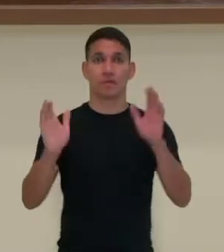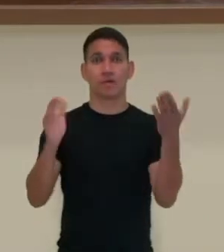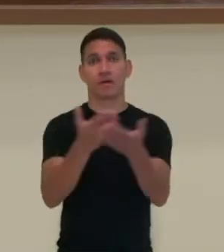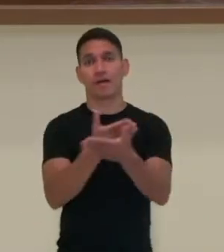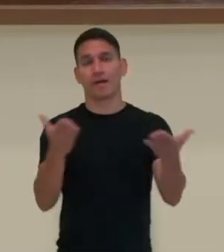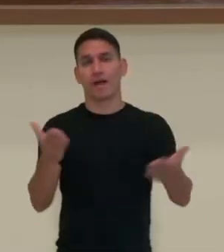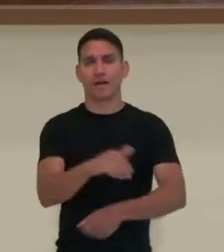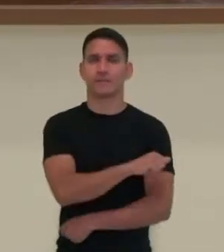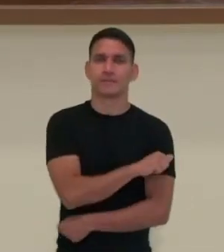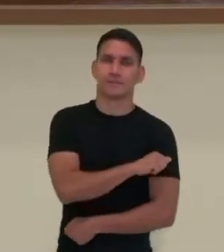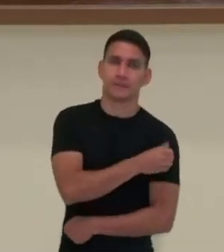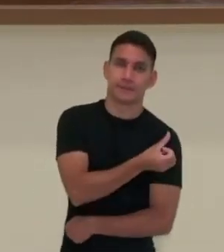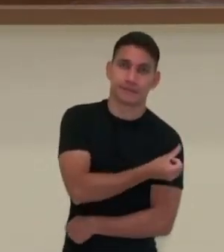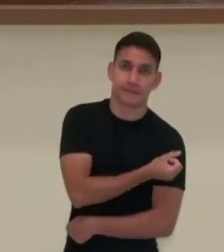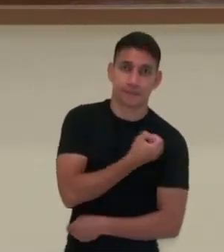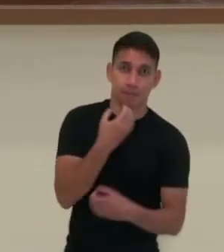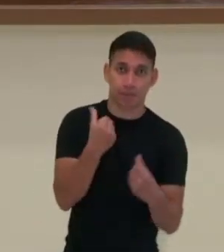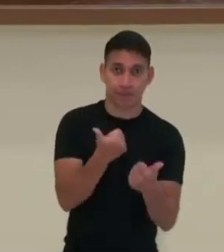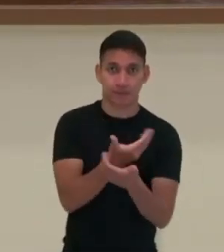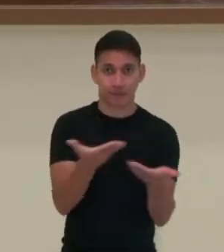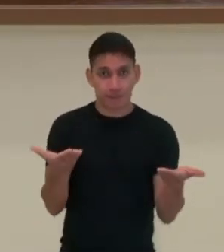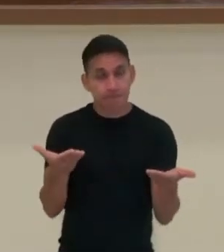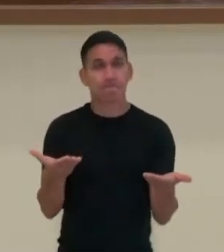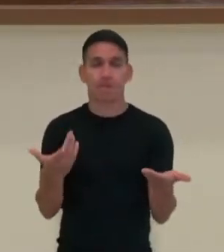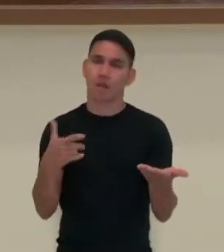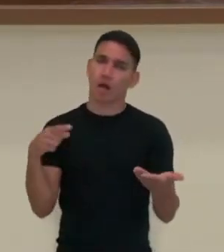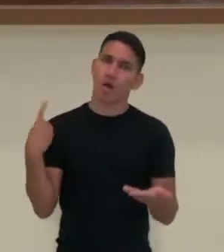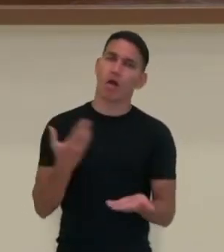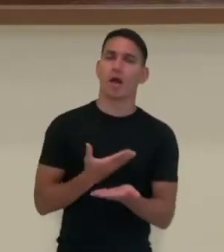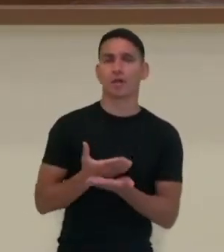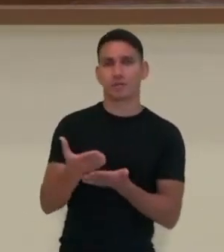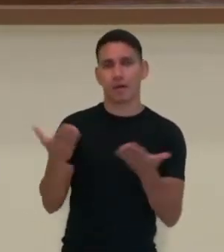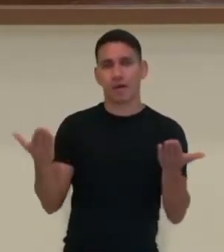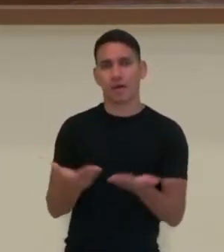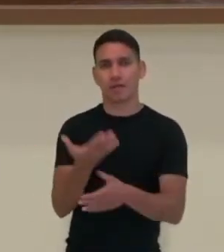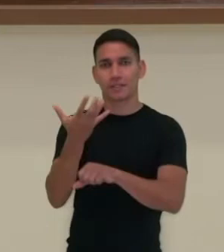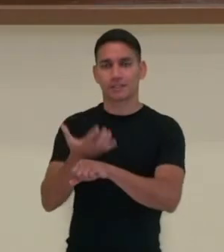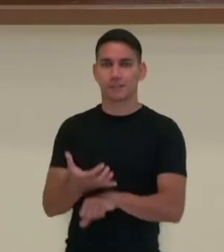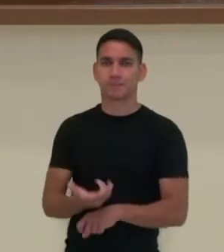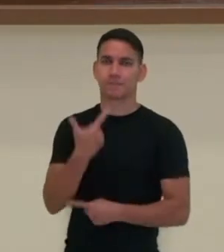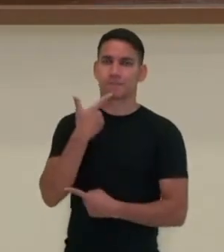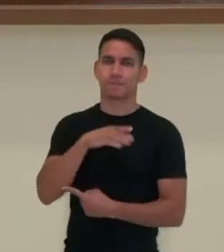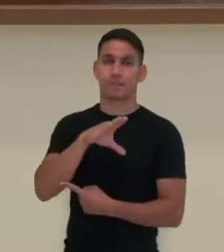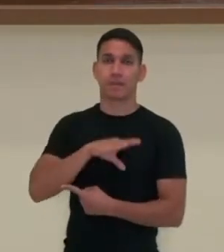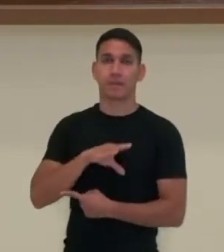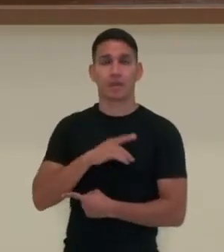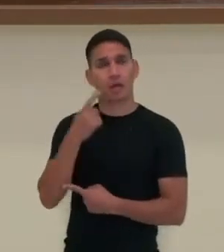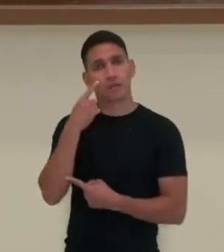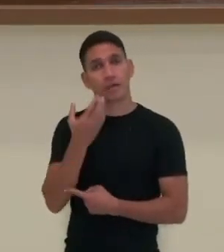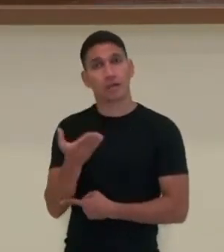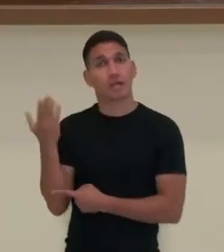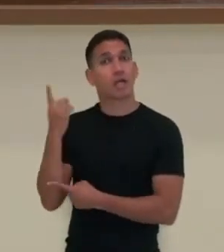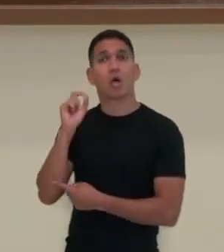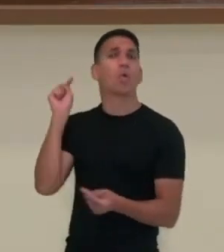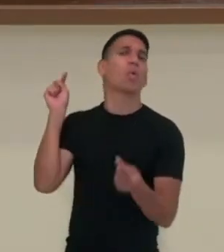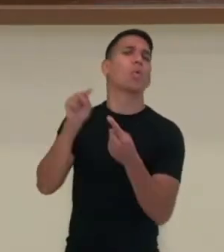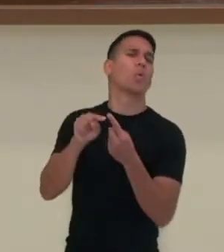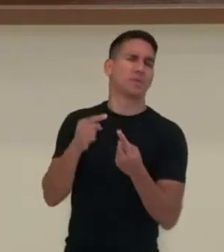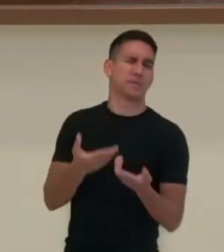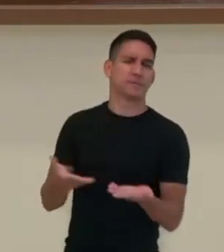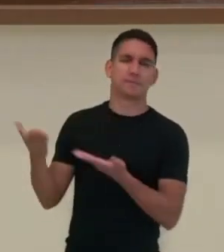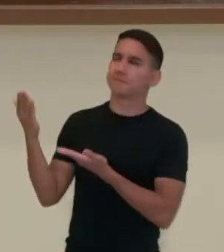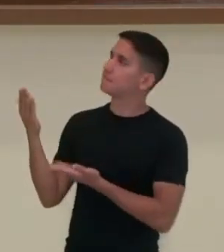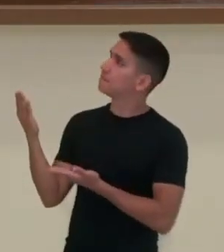Olá, alunos do sexto ano, tudo bem com vocês? Estamos iniciando mais uma aula de língua portuguesa. Vamos conferir os